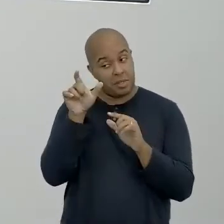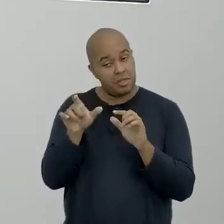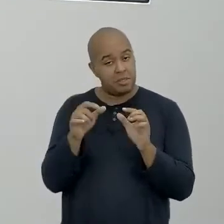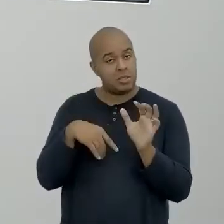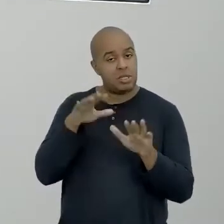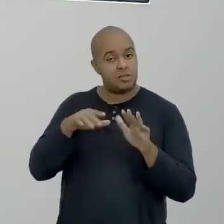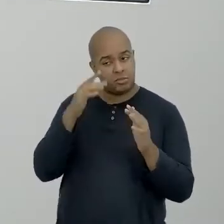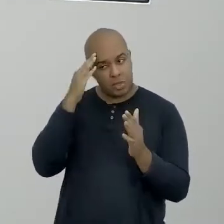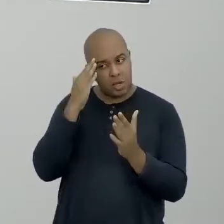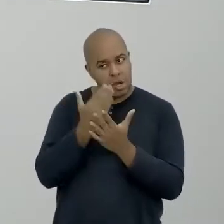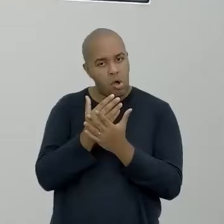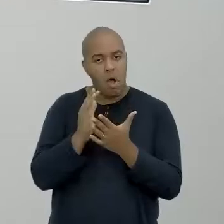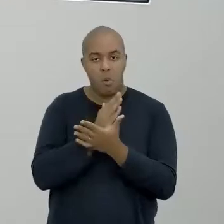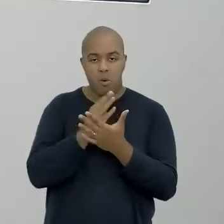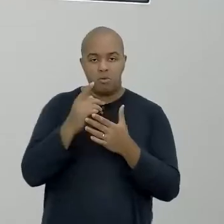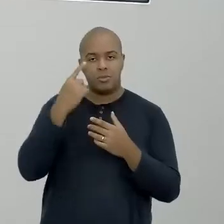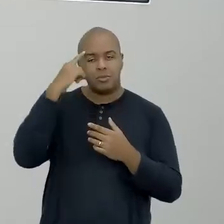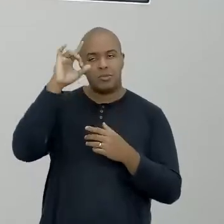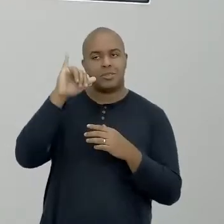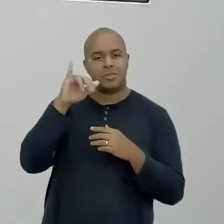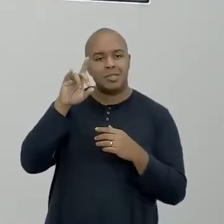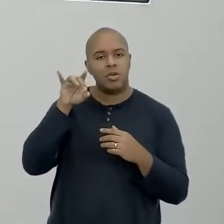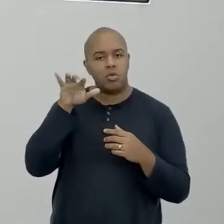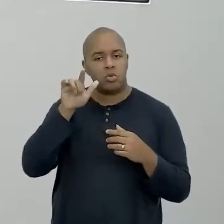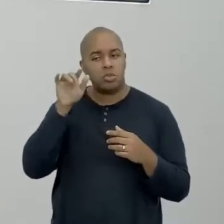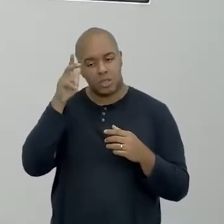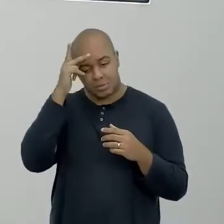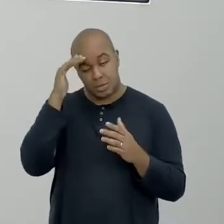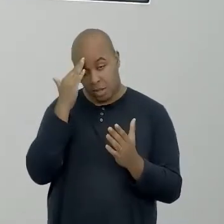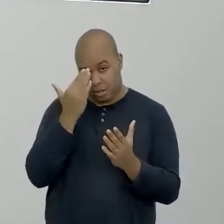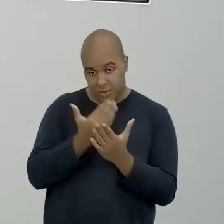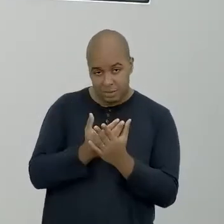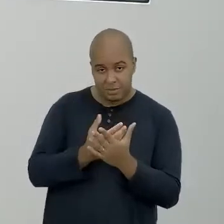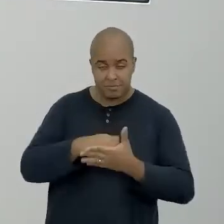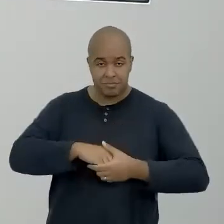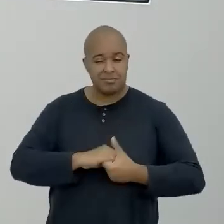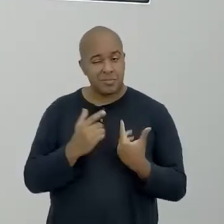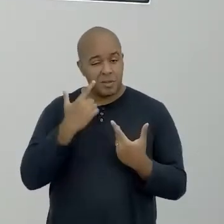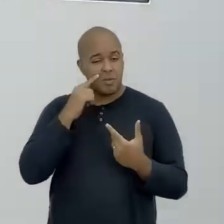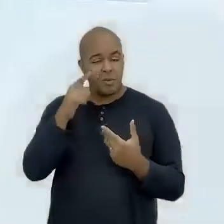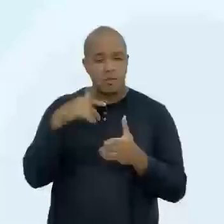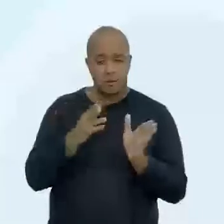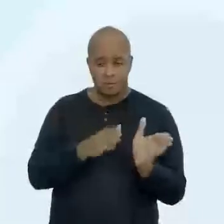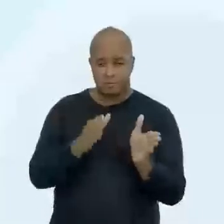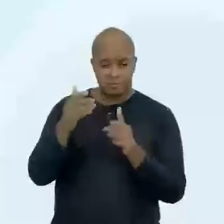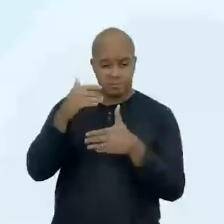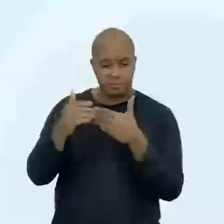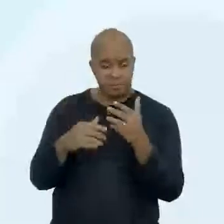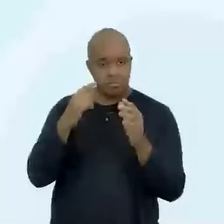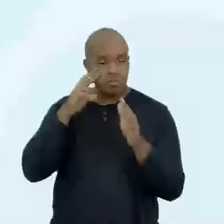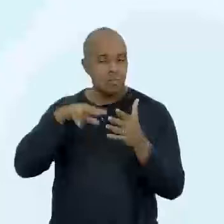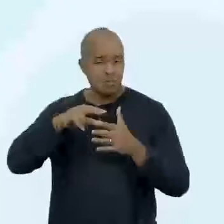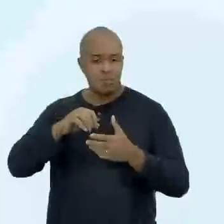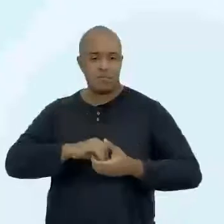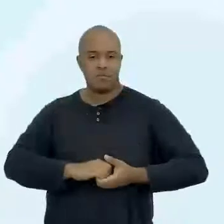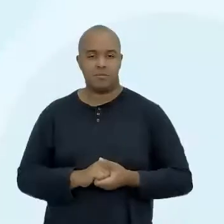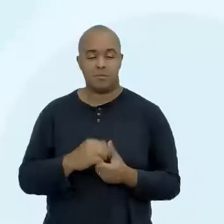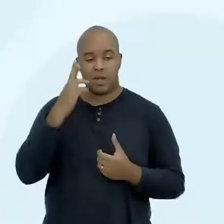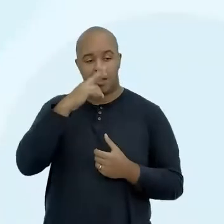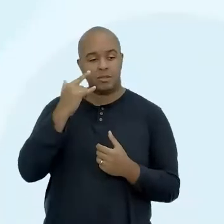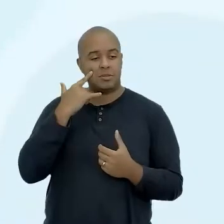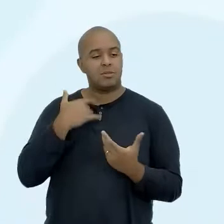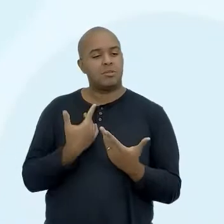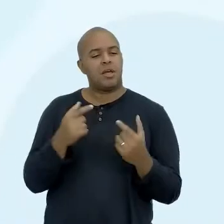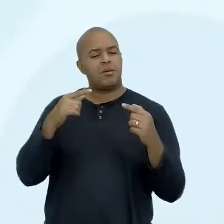sentido de uma crença, ou pelo menos de uma ideologia, tá certo, pessoal? Então, eu vou seguir aqui com a apresentação.